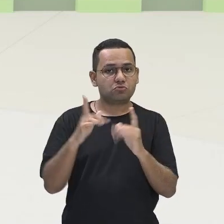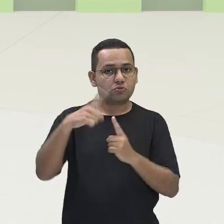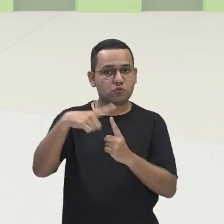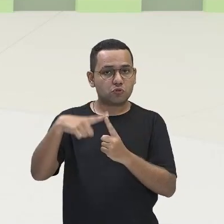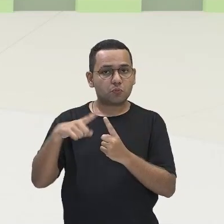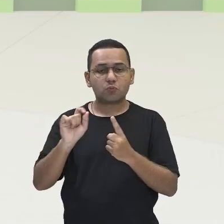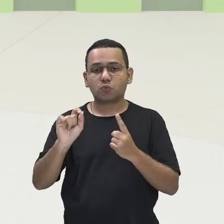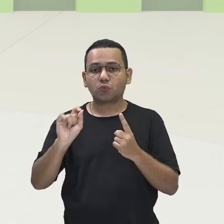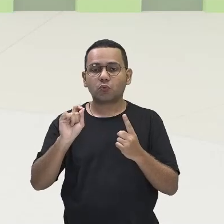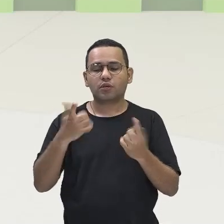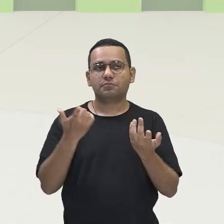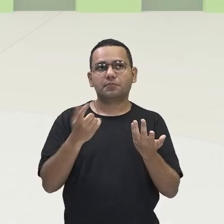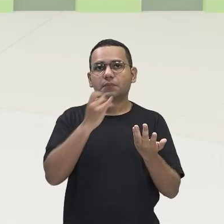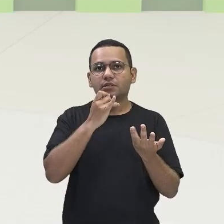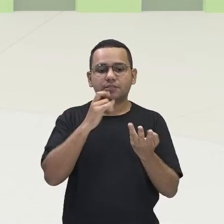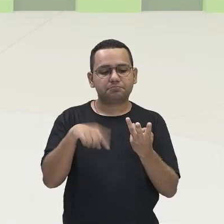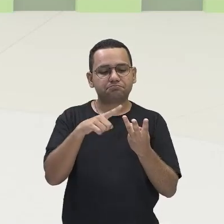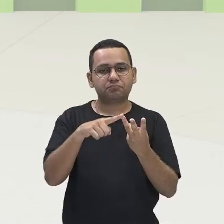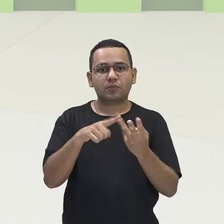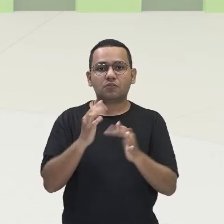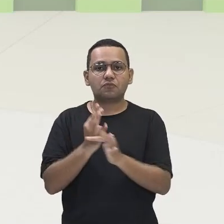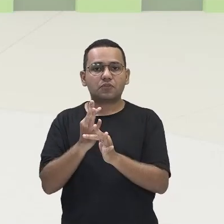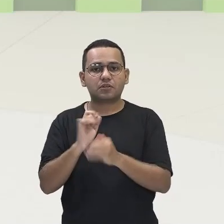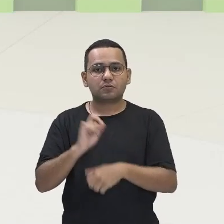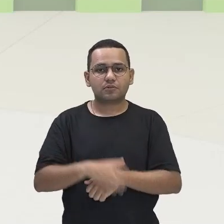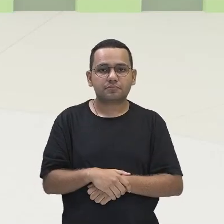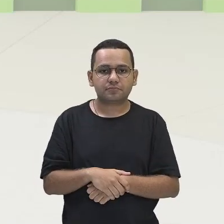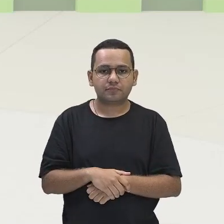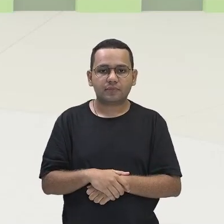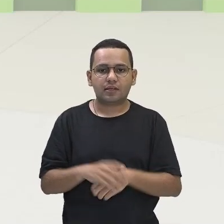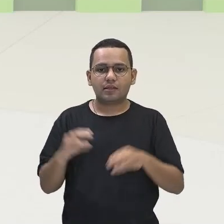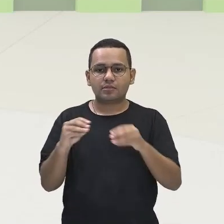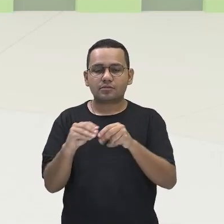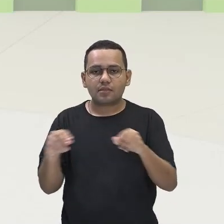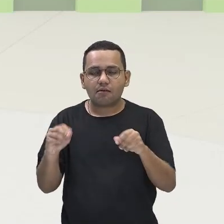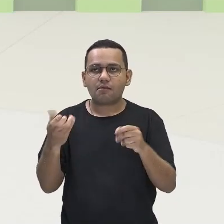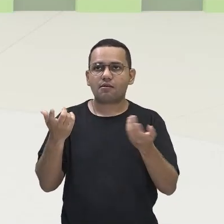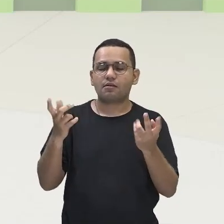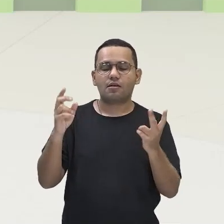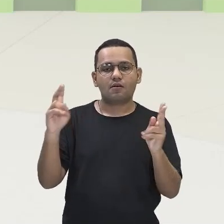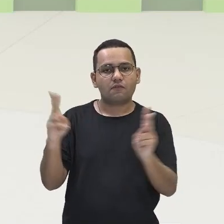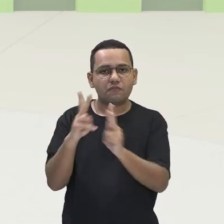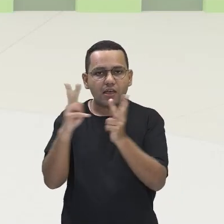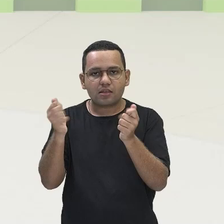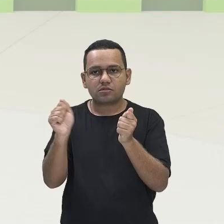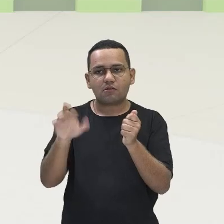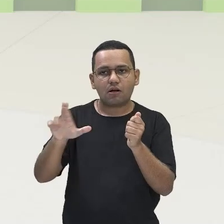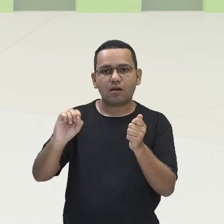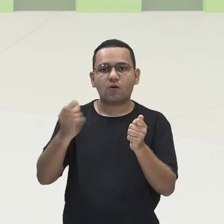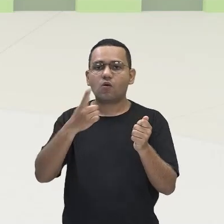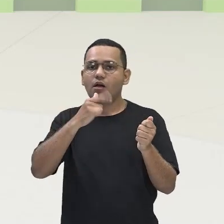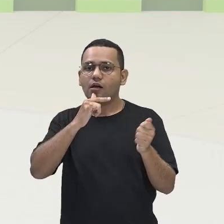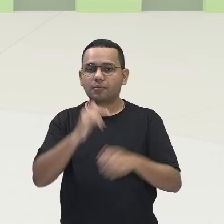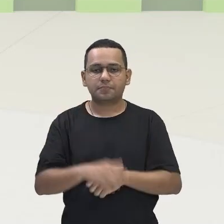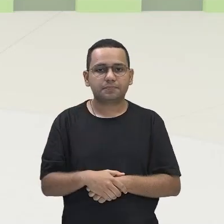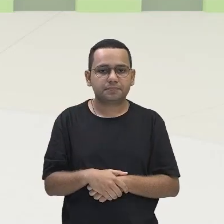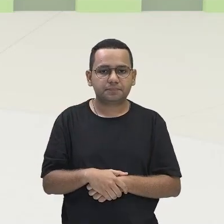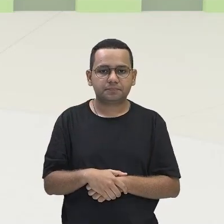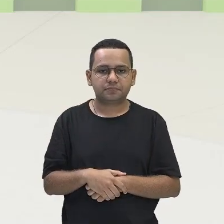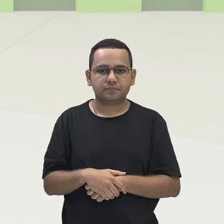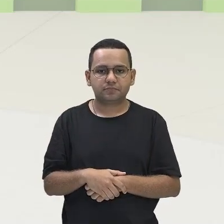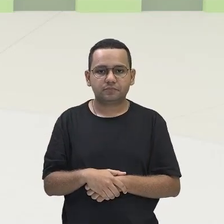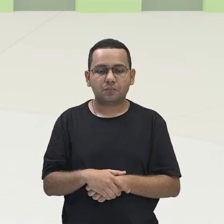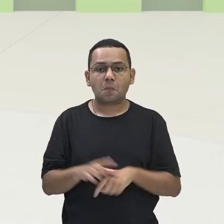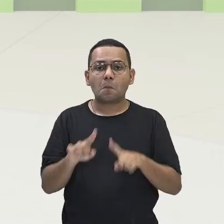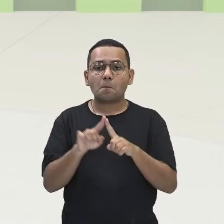aspectos físicos, sejam eles o solo, o ar e a água. Todos estes estão